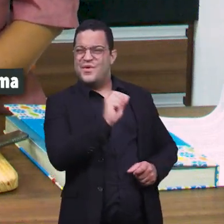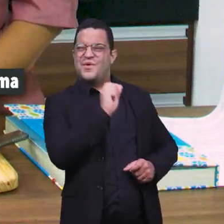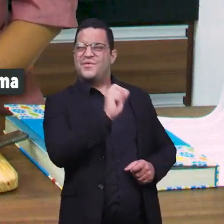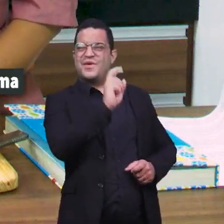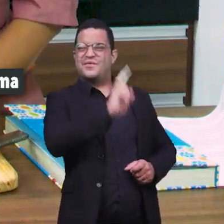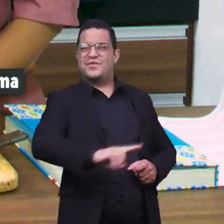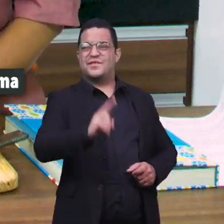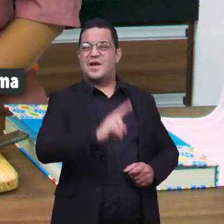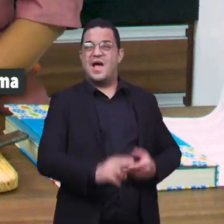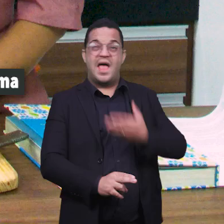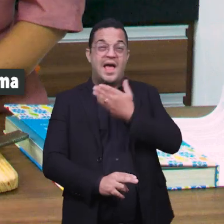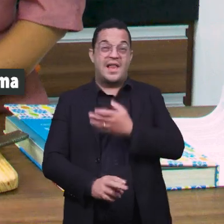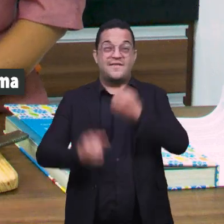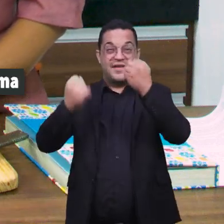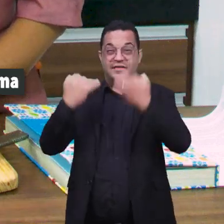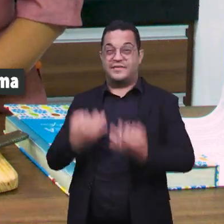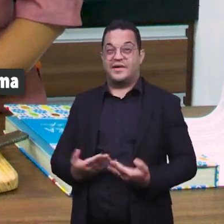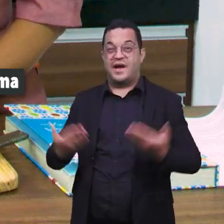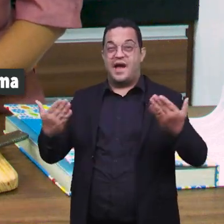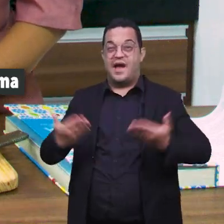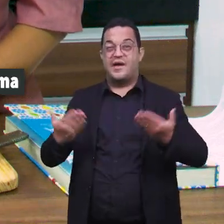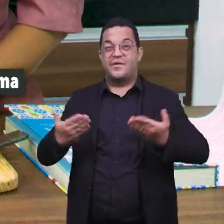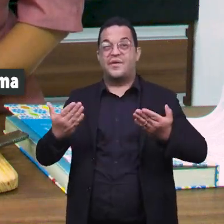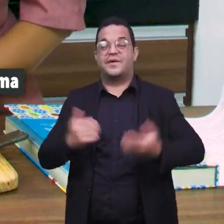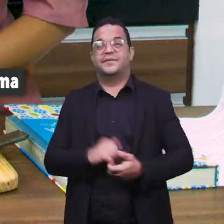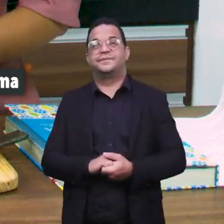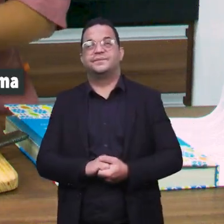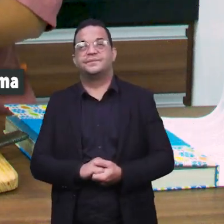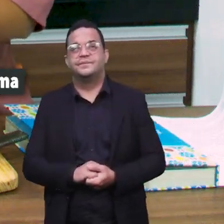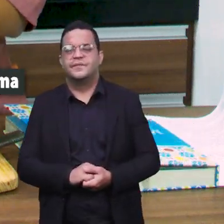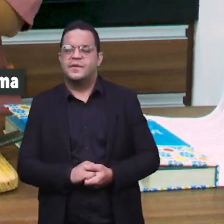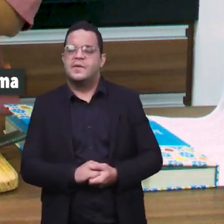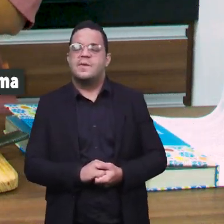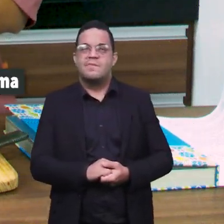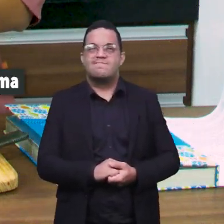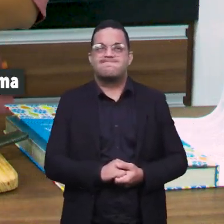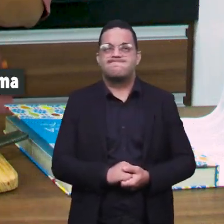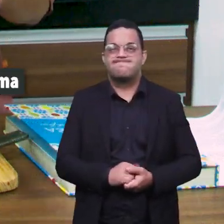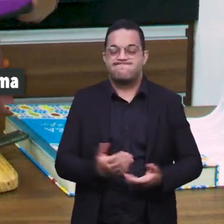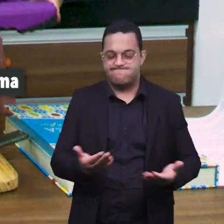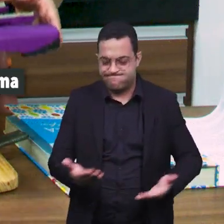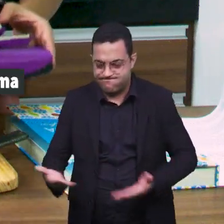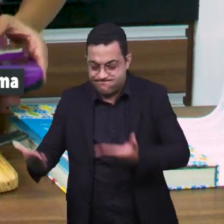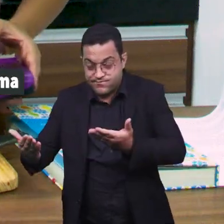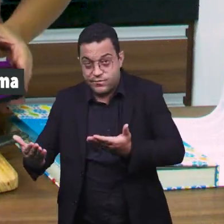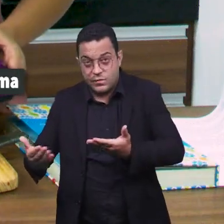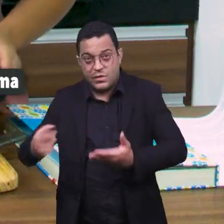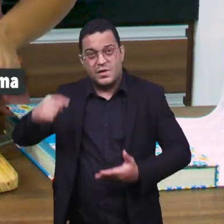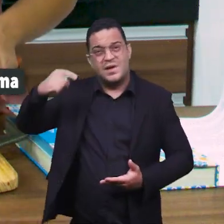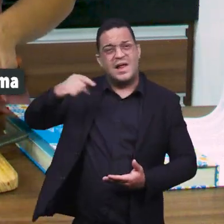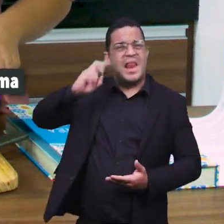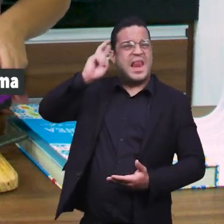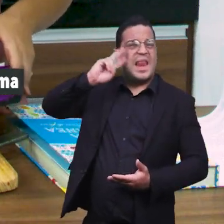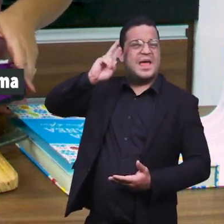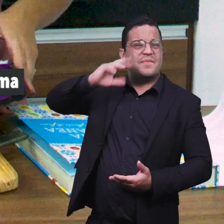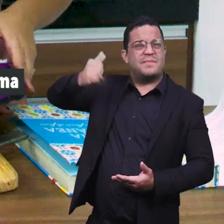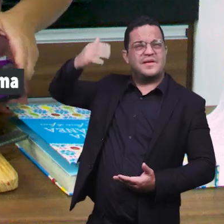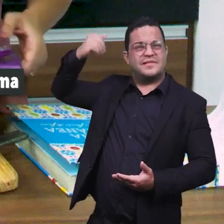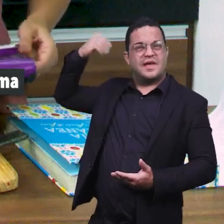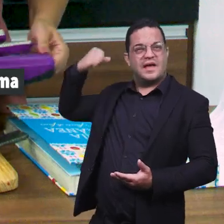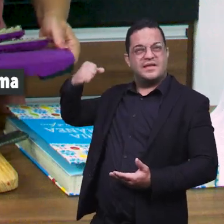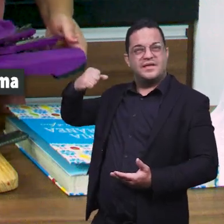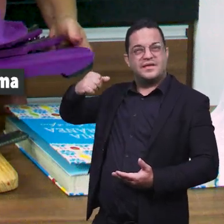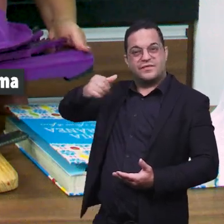muito, então ela vai falar desse aqui para vocês. Lembra que eu falei seu, amiga? Ó, lembra que eu falei do corte da vovó,